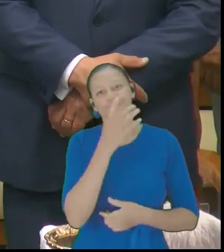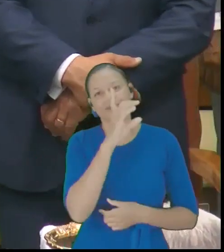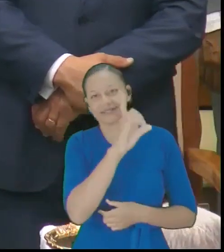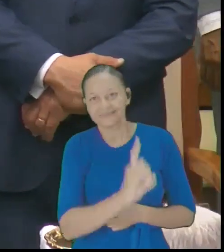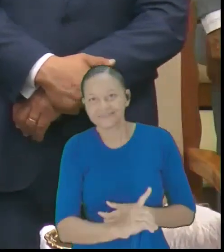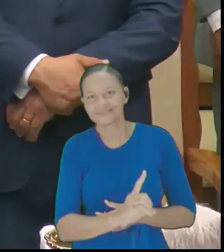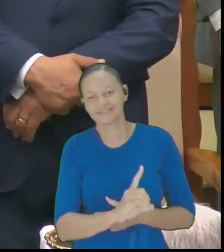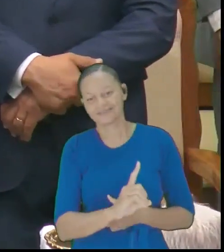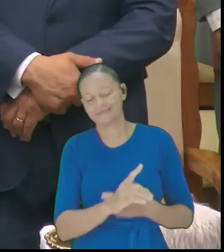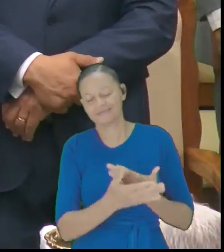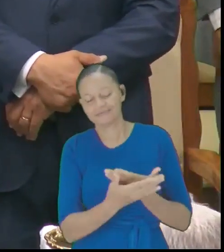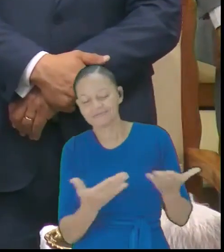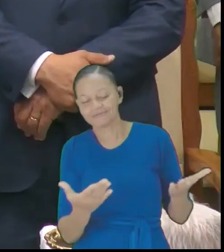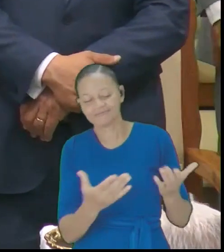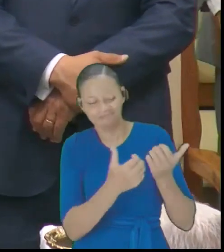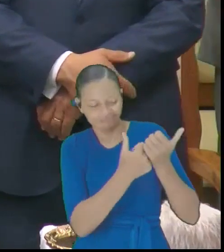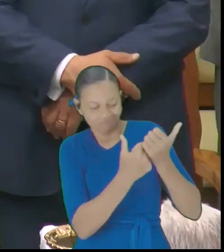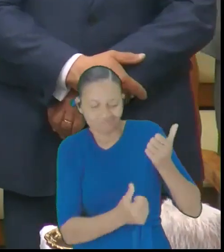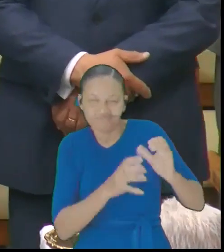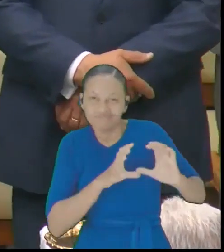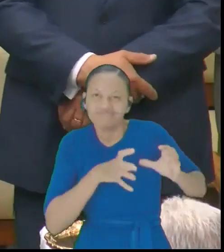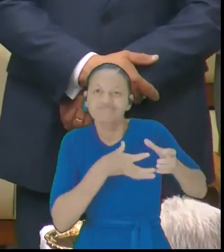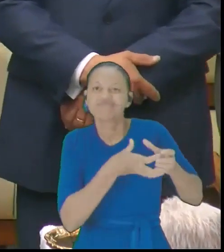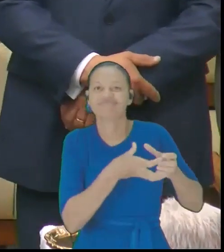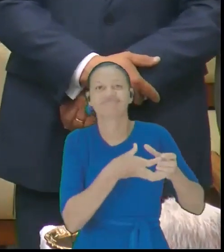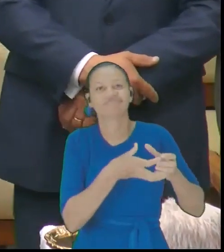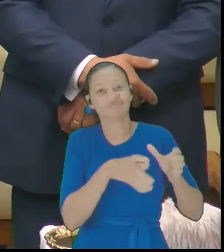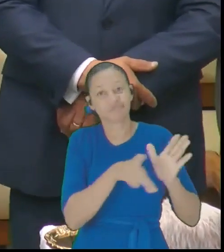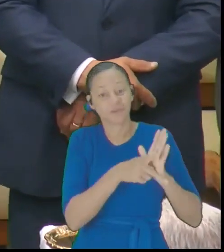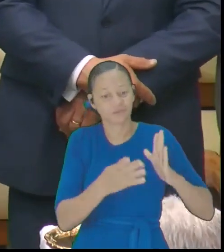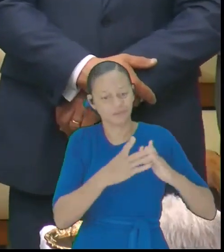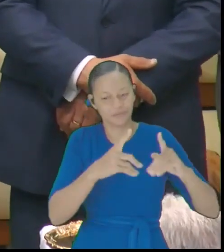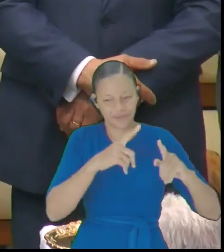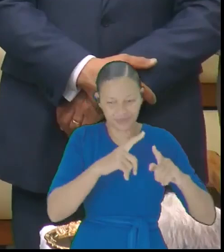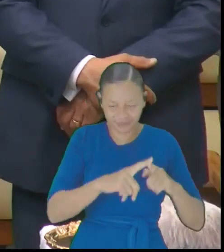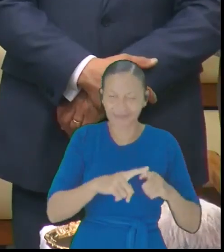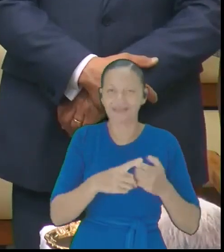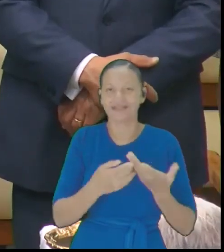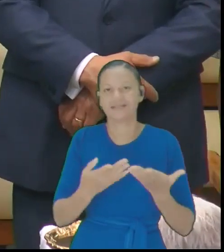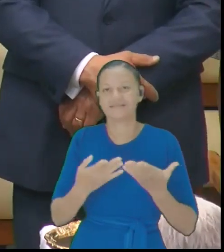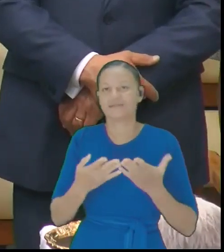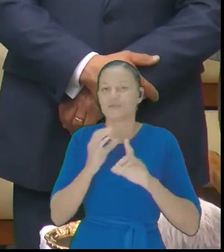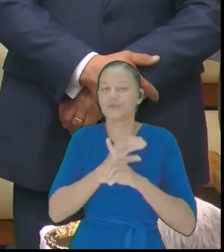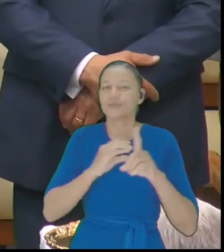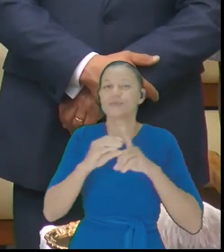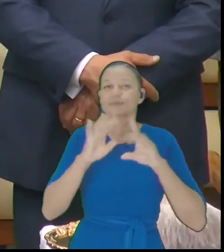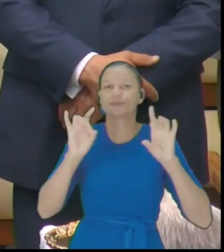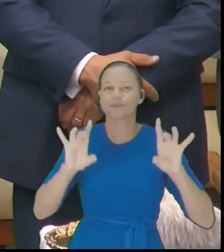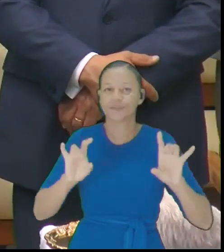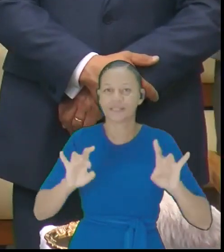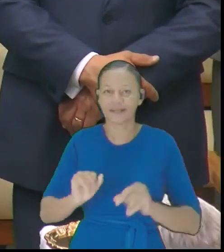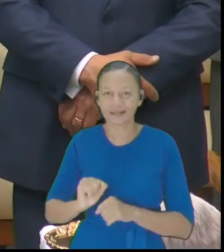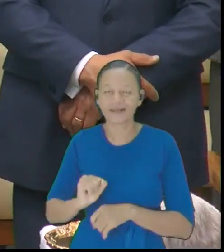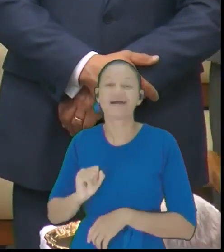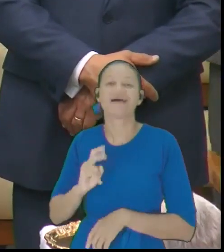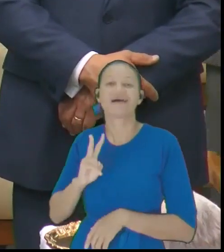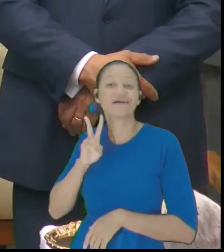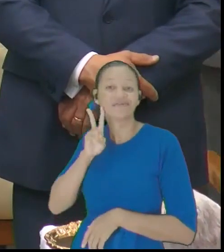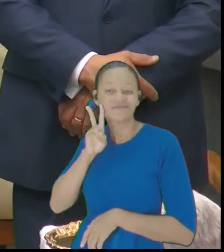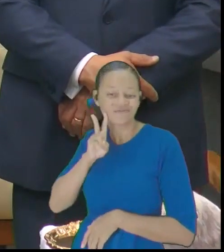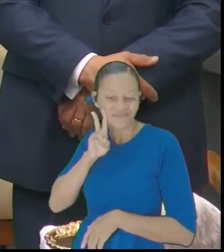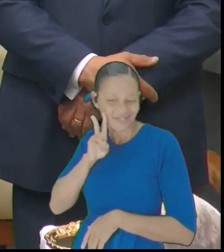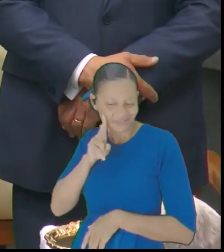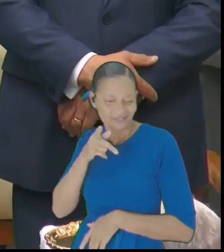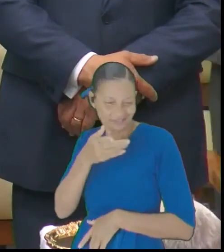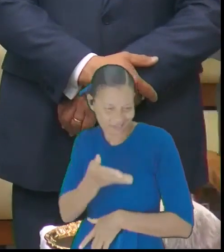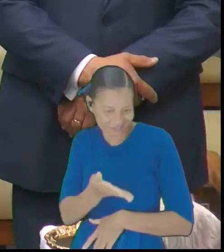do ministério, nesse culto tão solene. Deixo aqui para a irmã Vaninha a paz da parte da